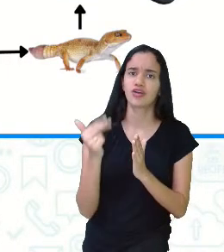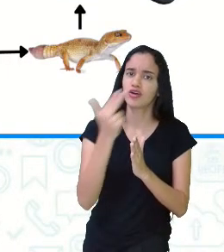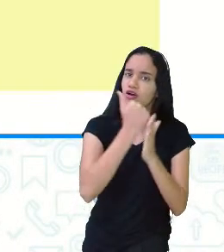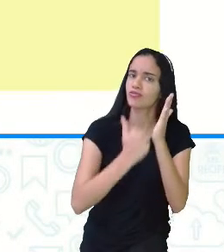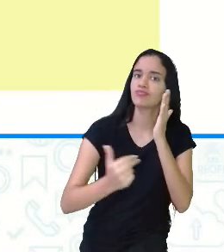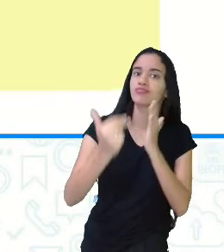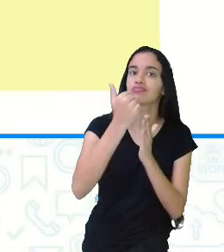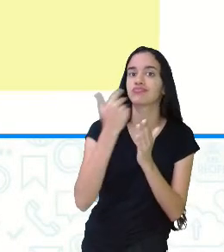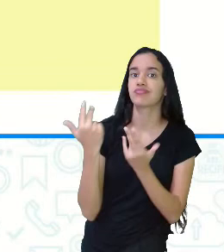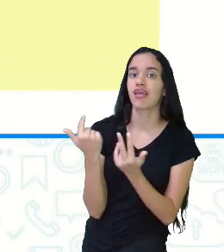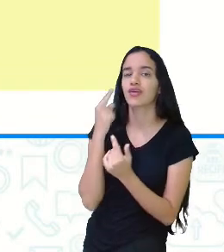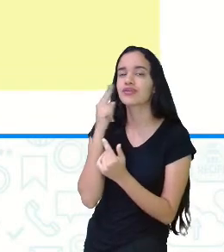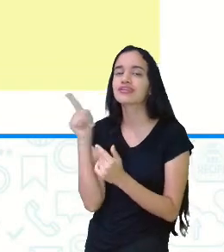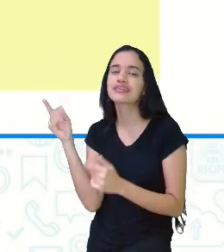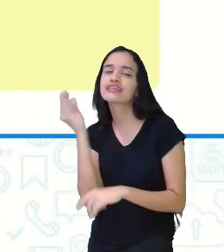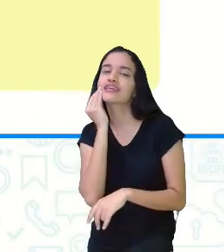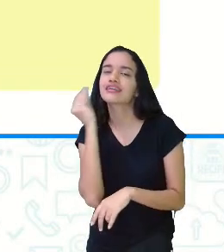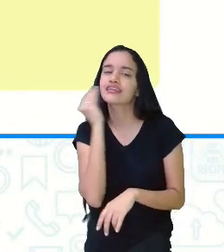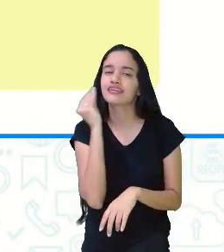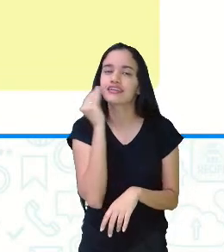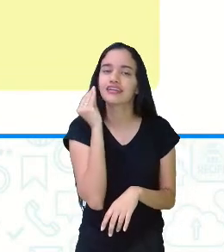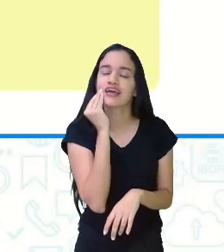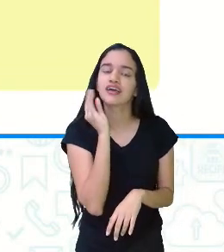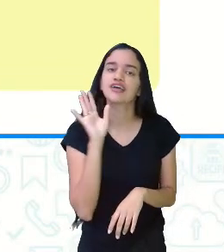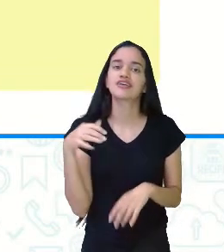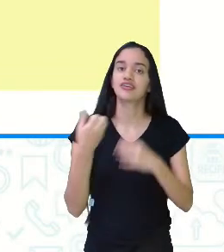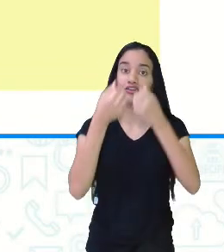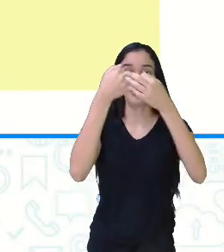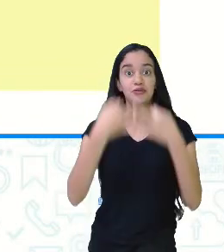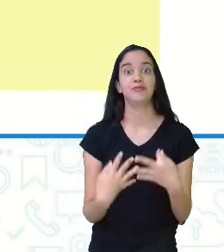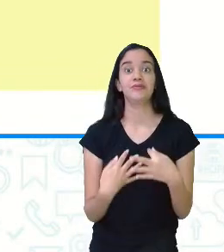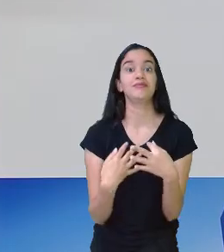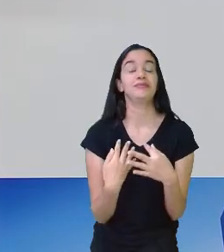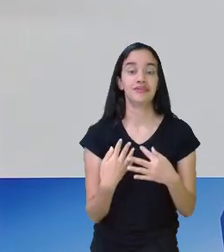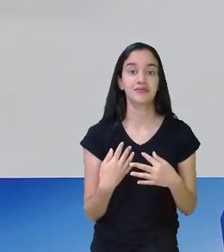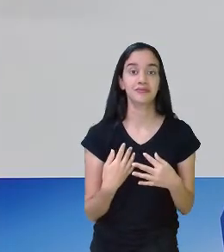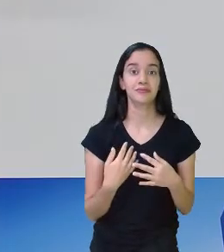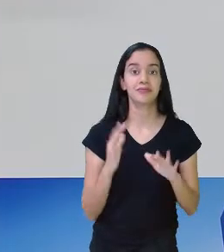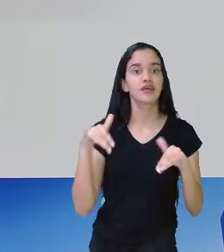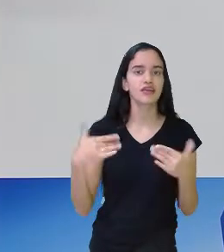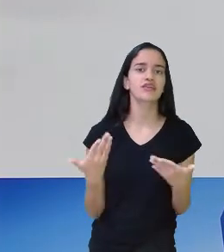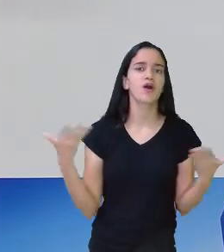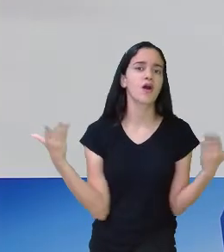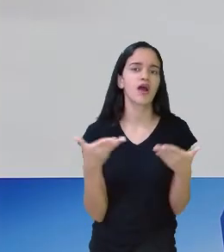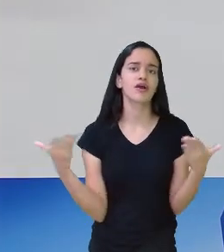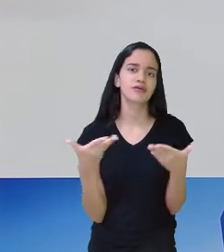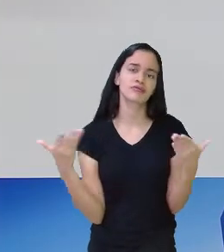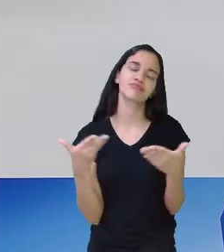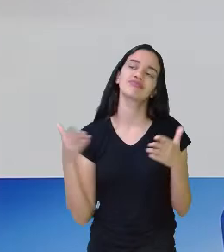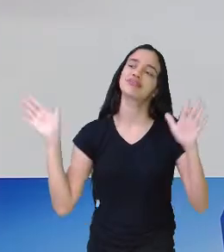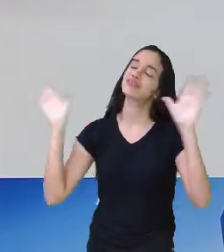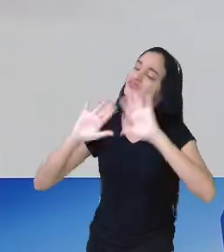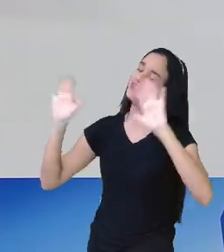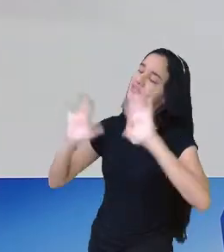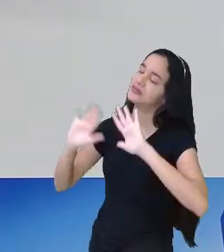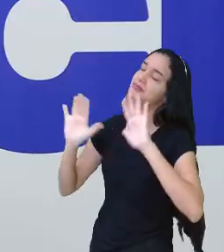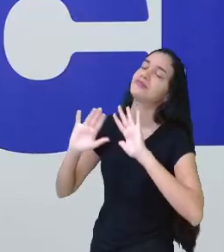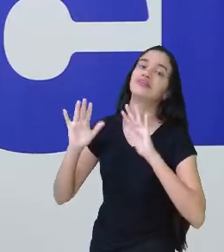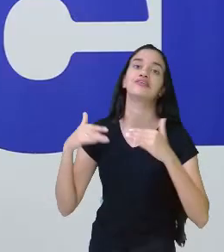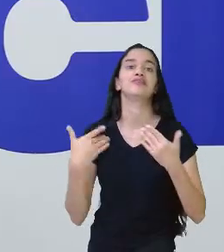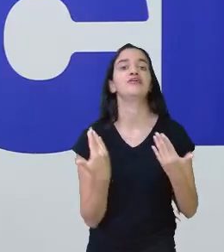vocês, tá? Vocês vão tentar fazer essa cadeia, porque a gente já falou bastante de cadeia alimentar. E agora a gente vai se despedindo, professora